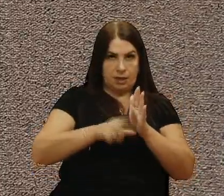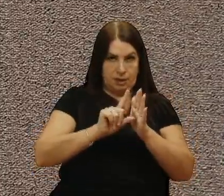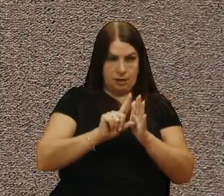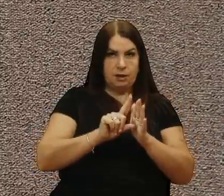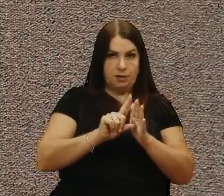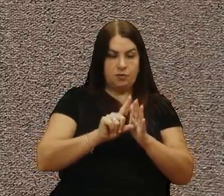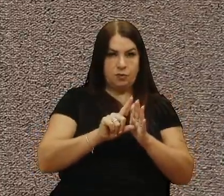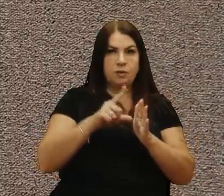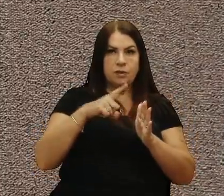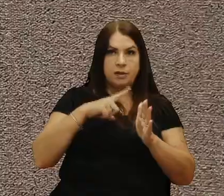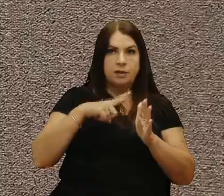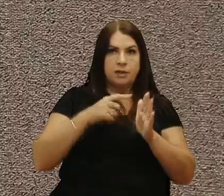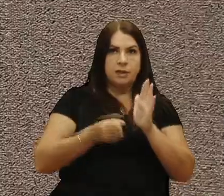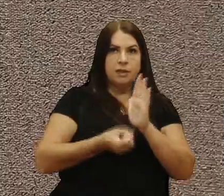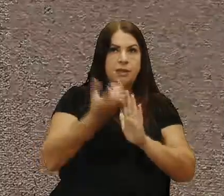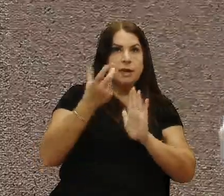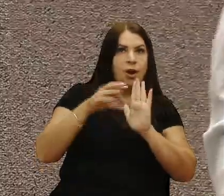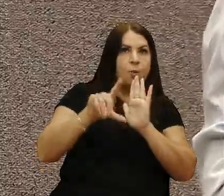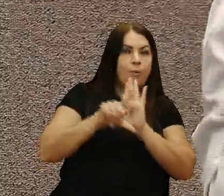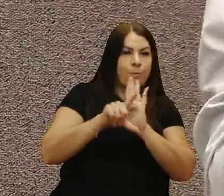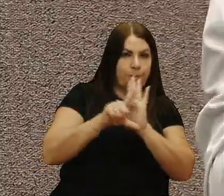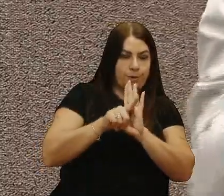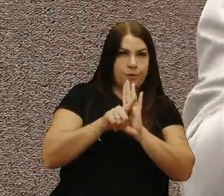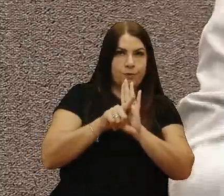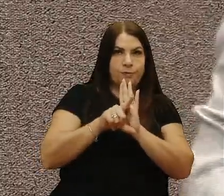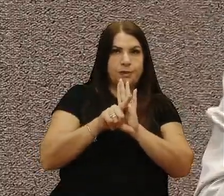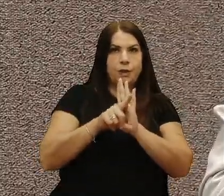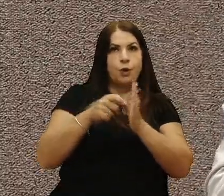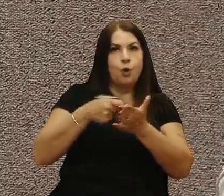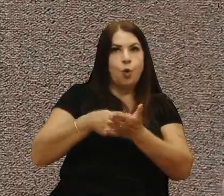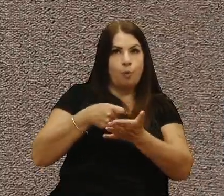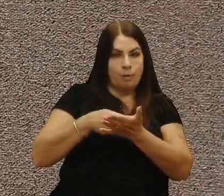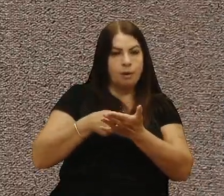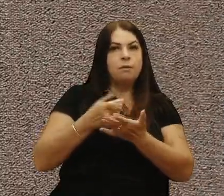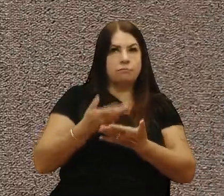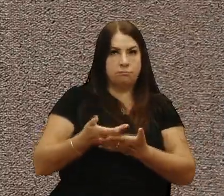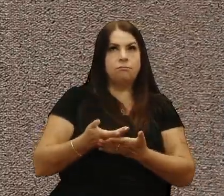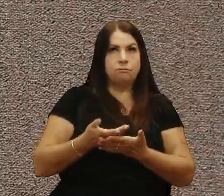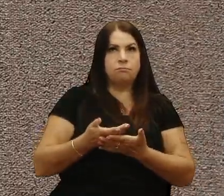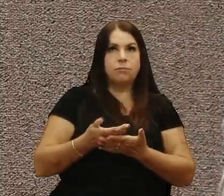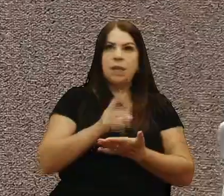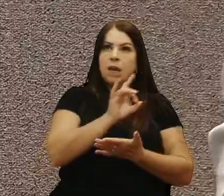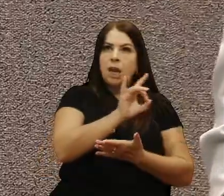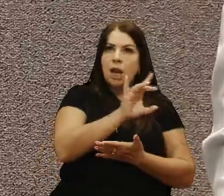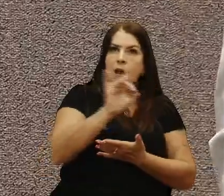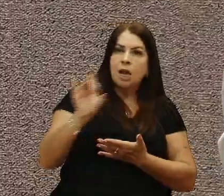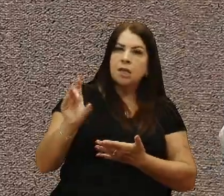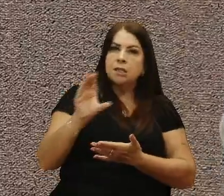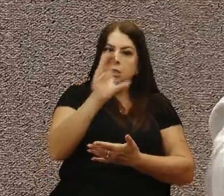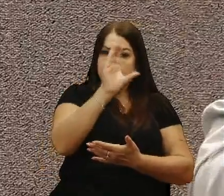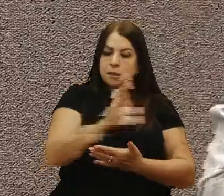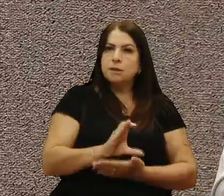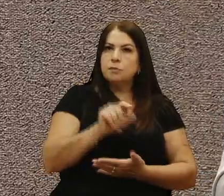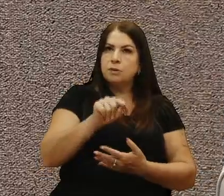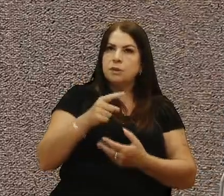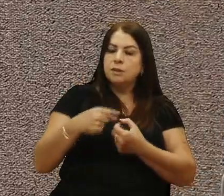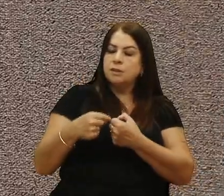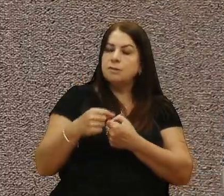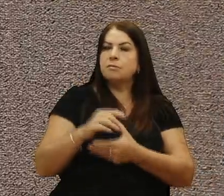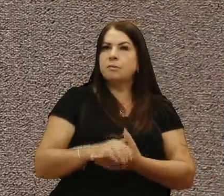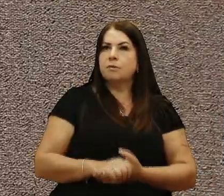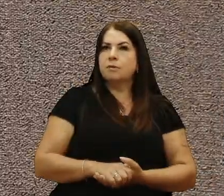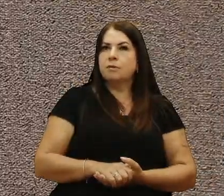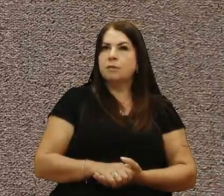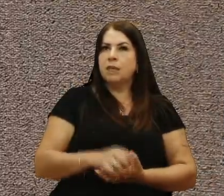disso, nós teríamos que criar uma legislação que obrigasse cada cidadão, pelo menos da nossa cidade,